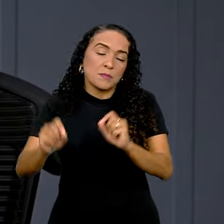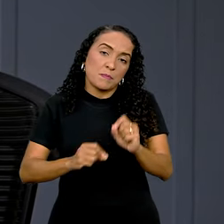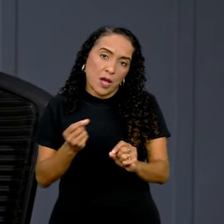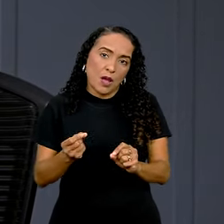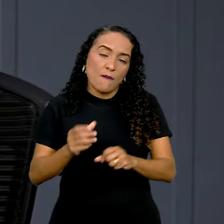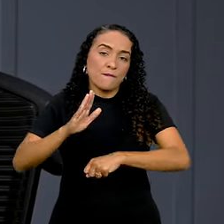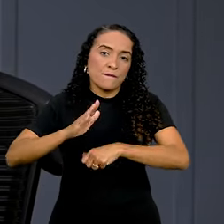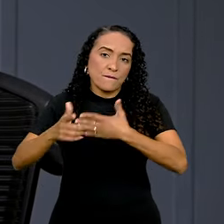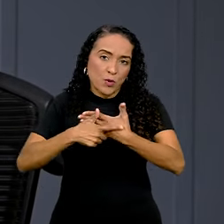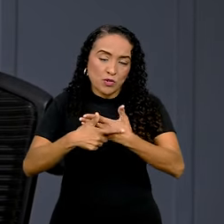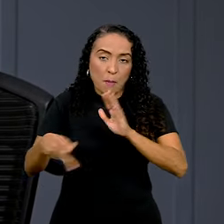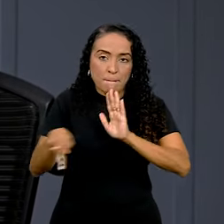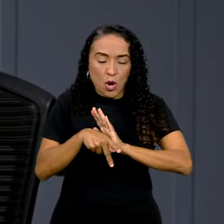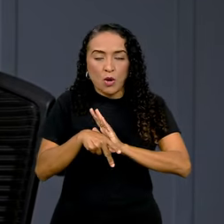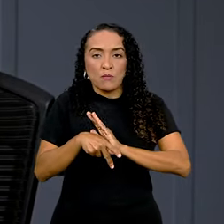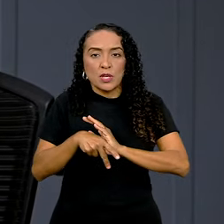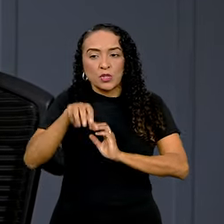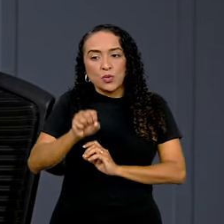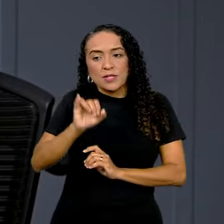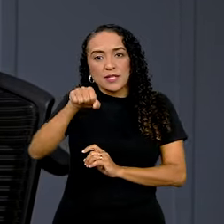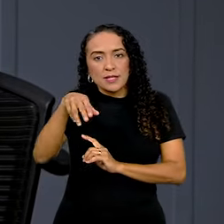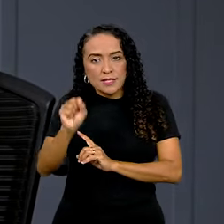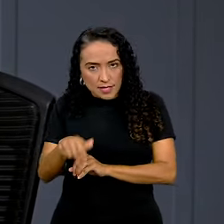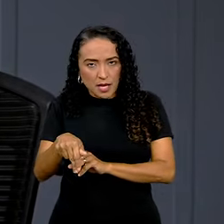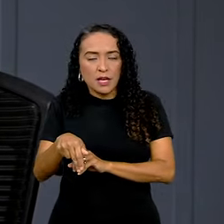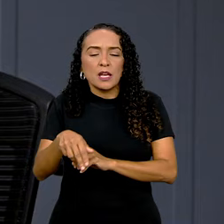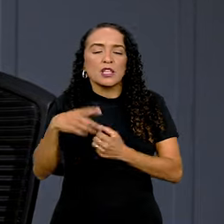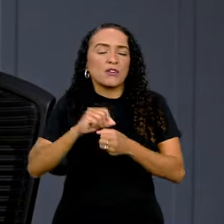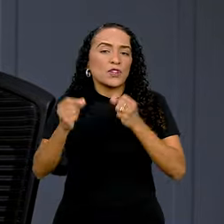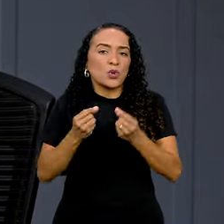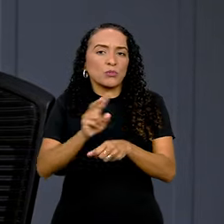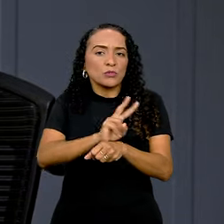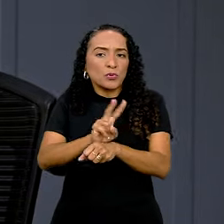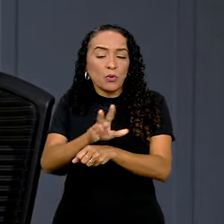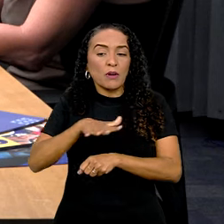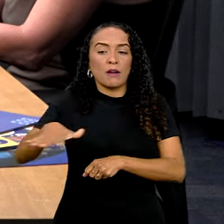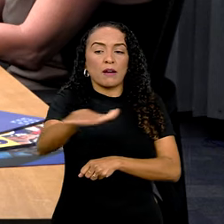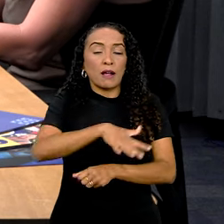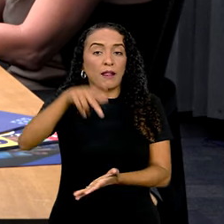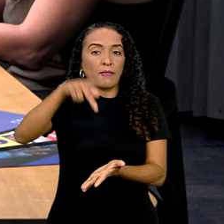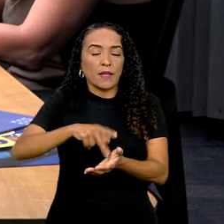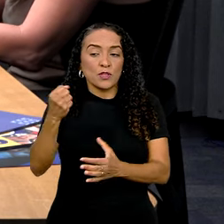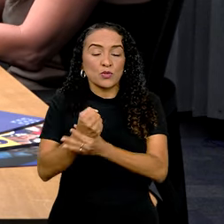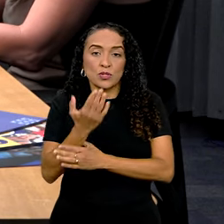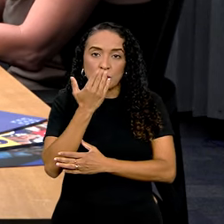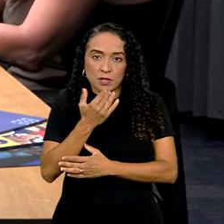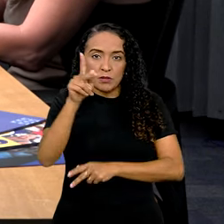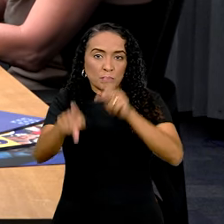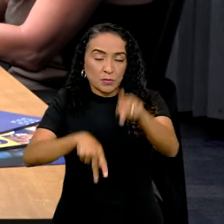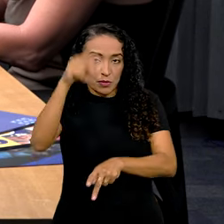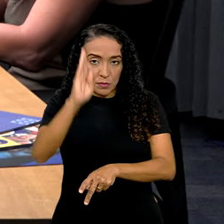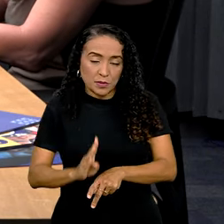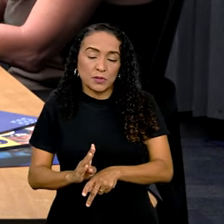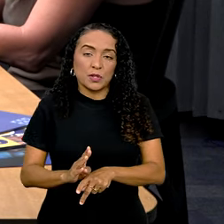eh funções do cisam e a gente faz isso tanto monitorando a o cenário e a realidade da segurança alimentar